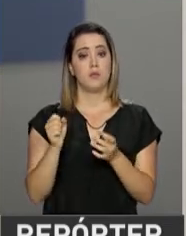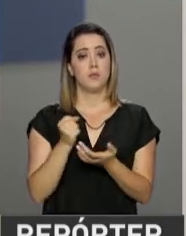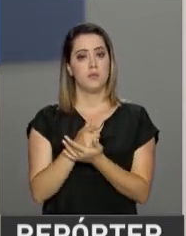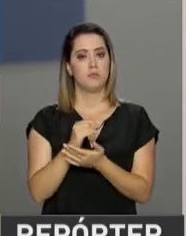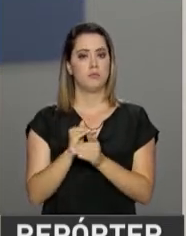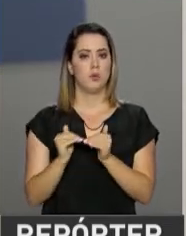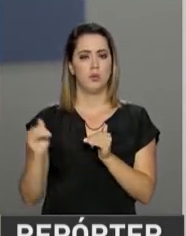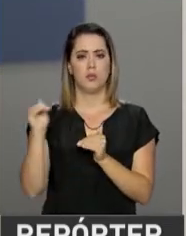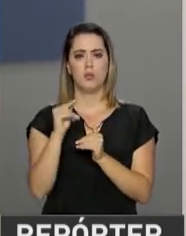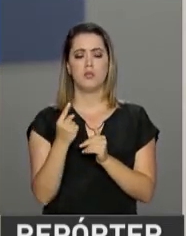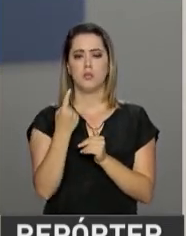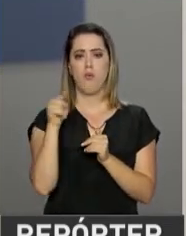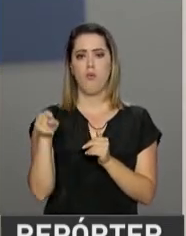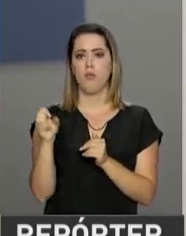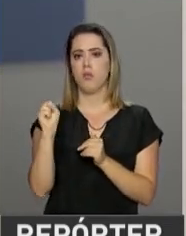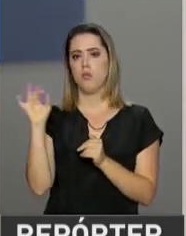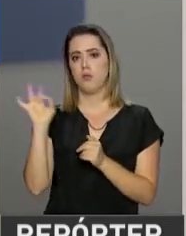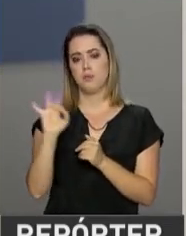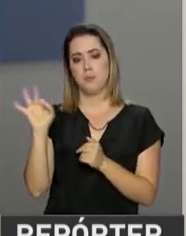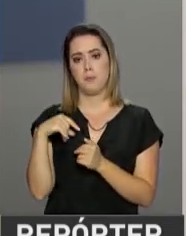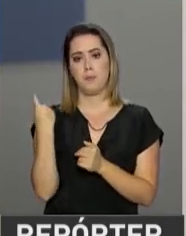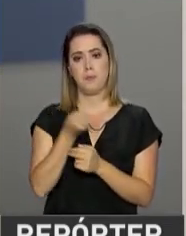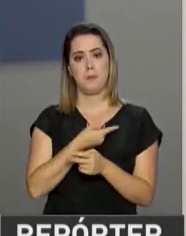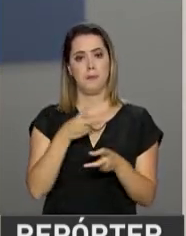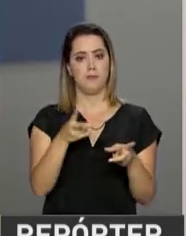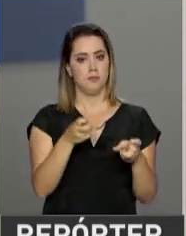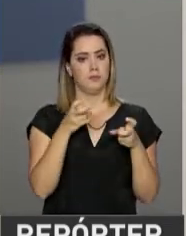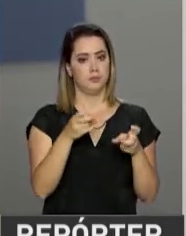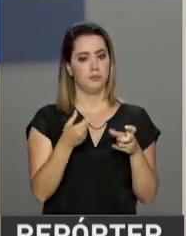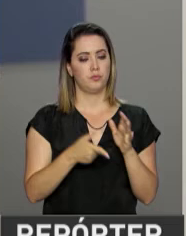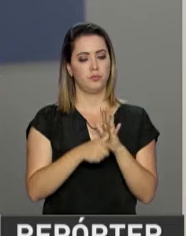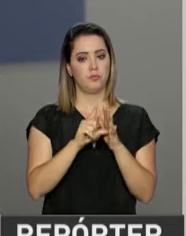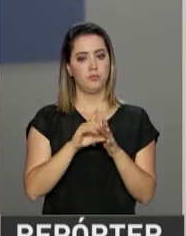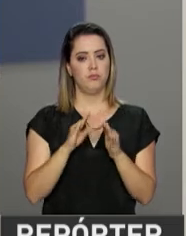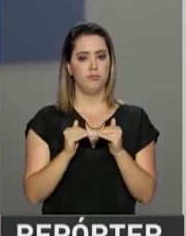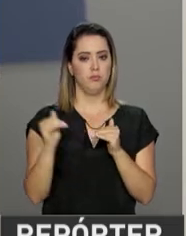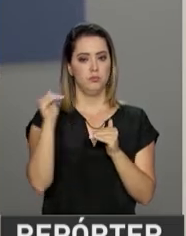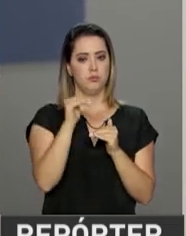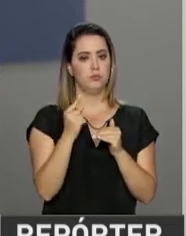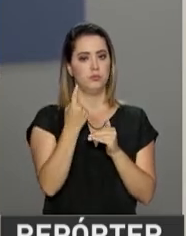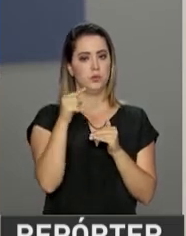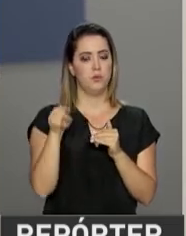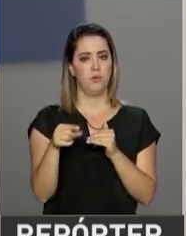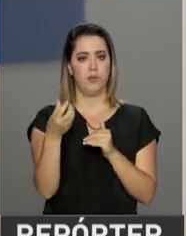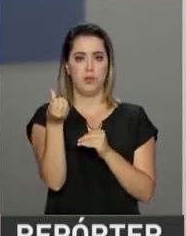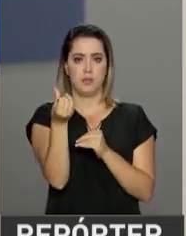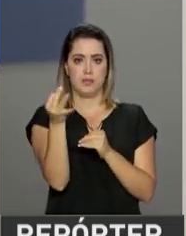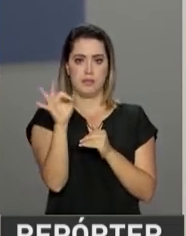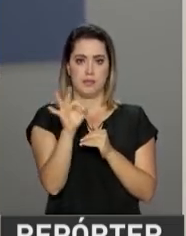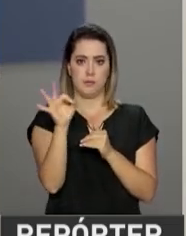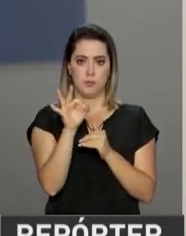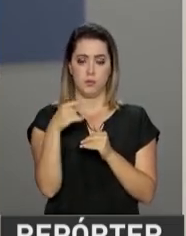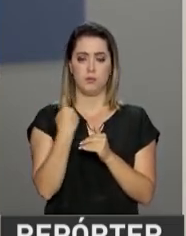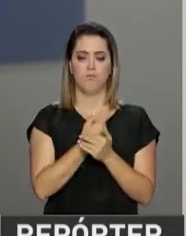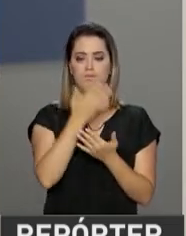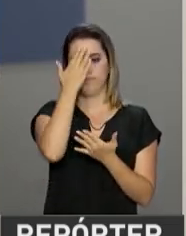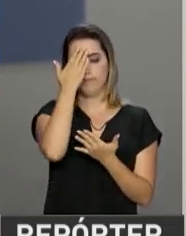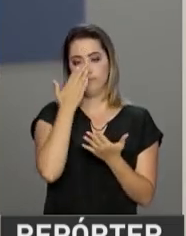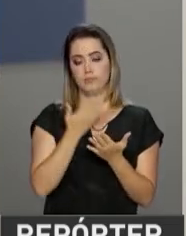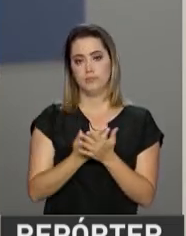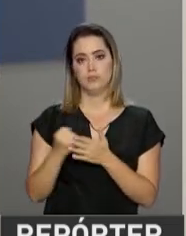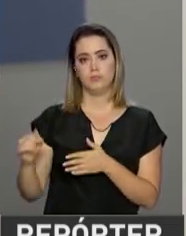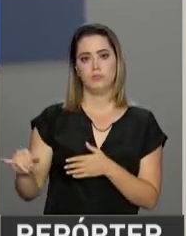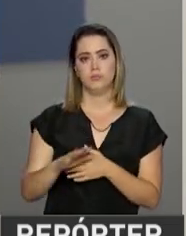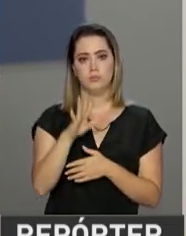1,8 por cento nossa expectativa anterior era de uma alta de 1,6 ou seja a gente acredita que a inflação